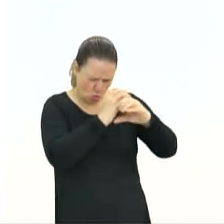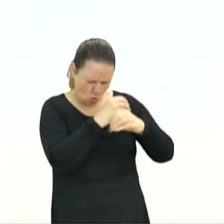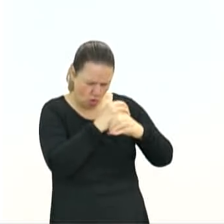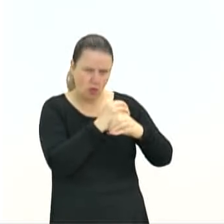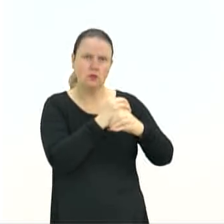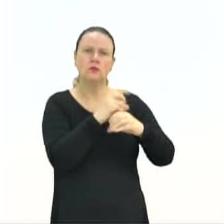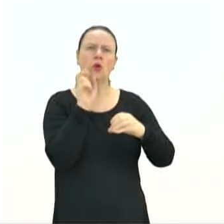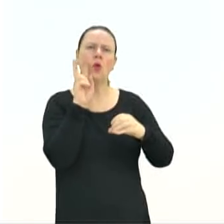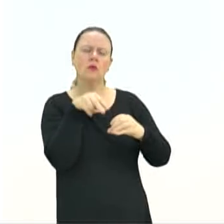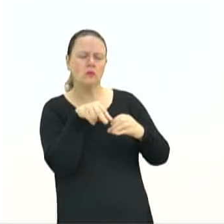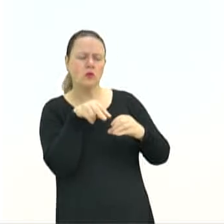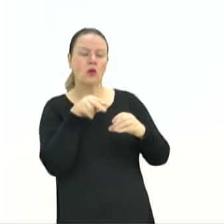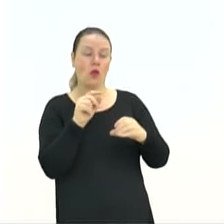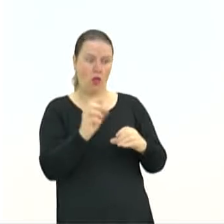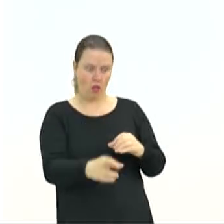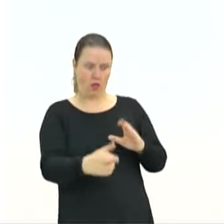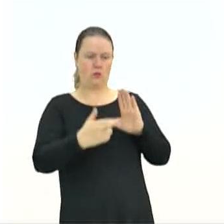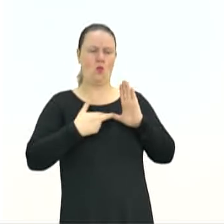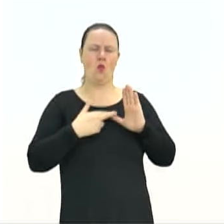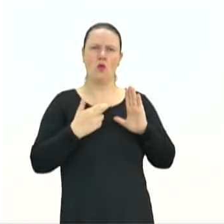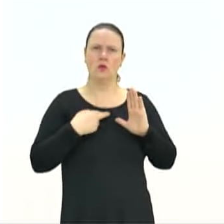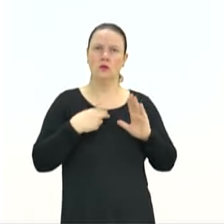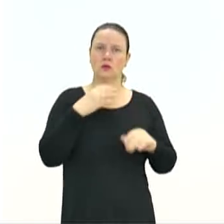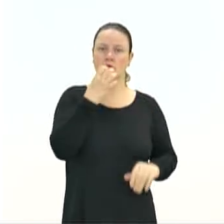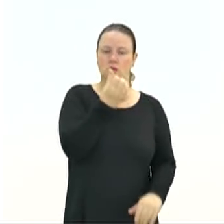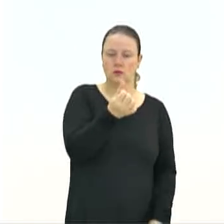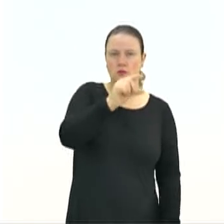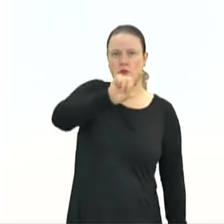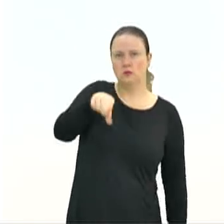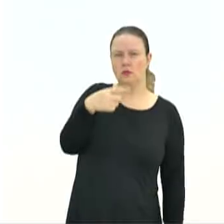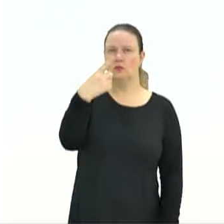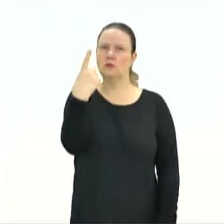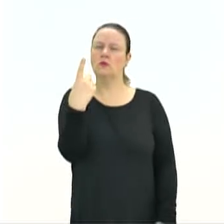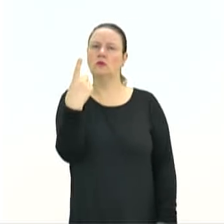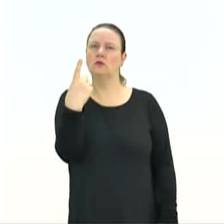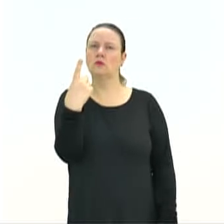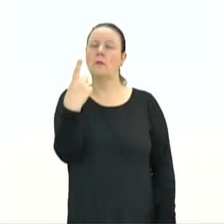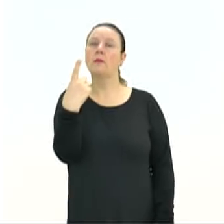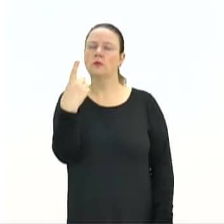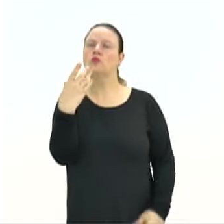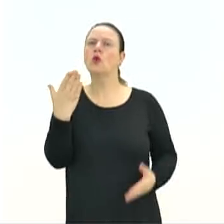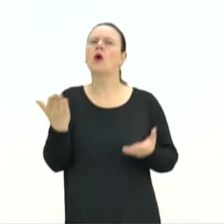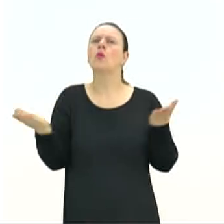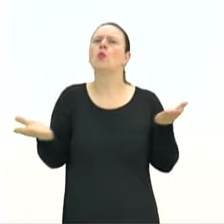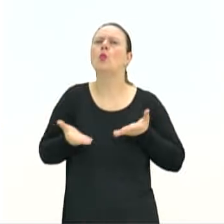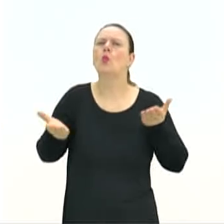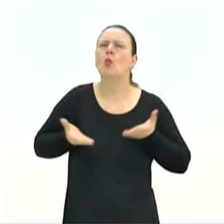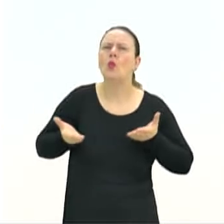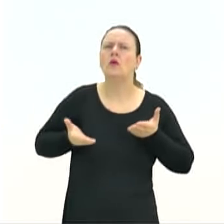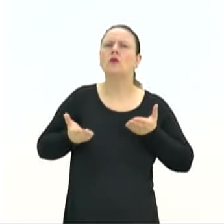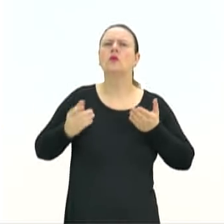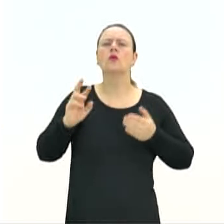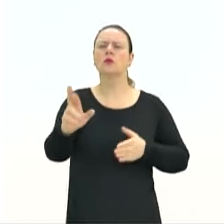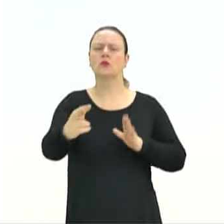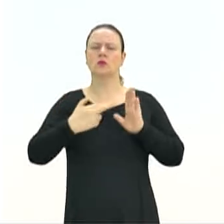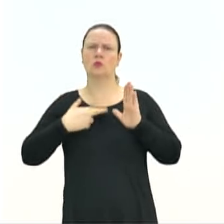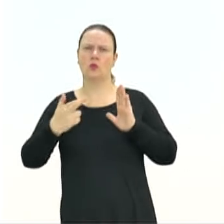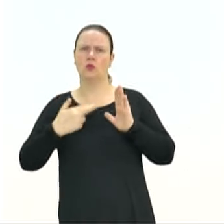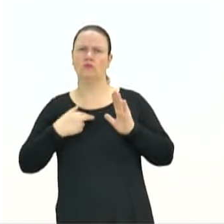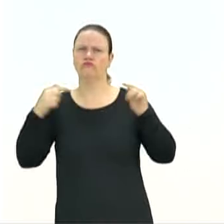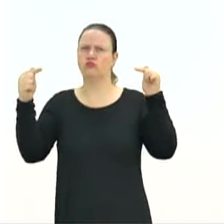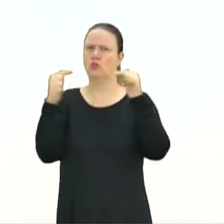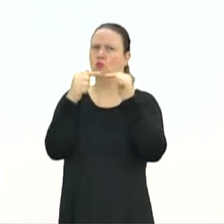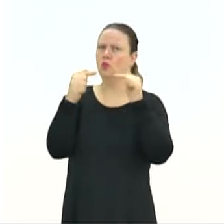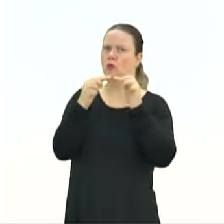da região e obteve o resultado de 6,1 partes por milhão. Qual será o resultado compatível com a concentração